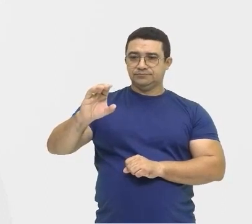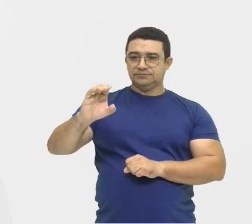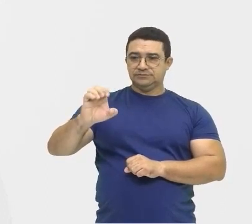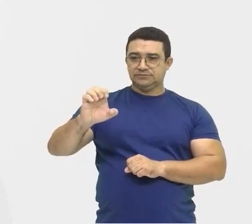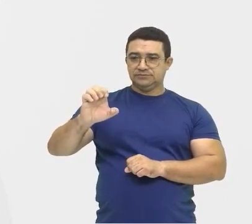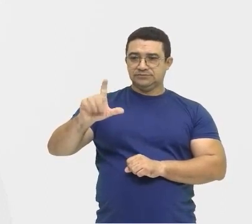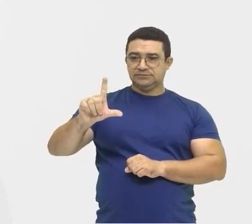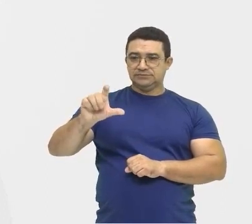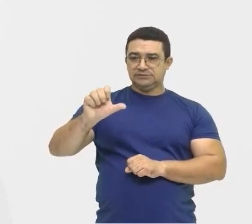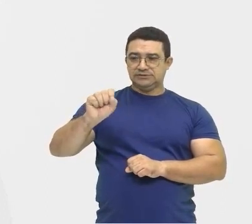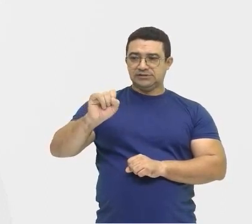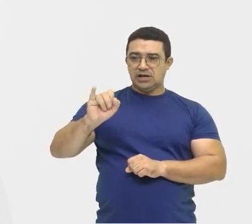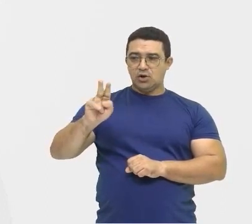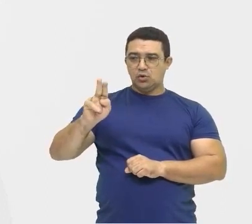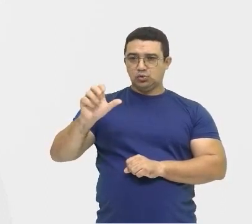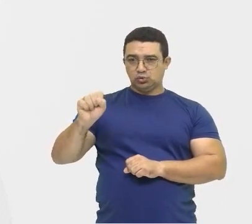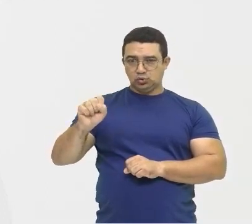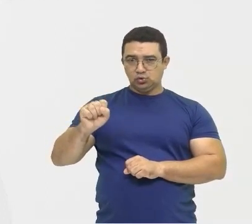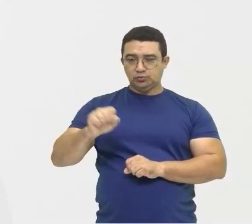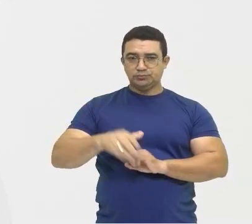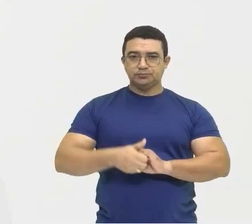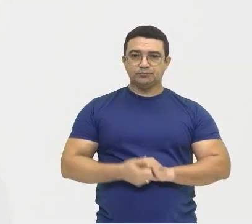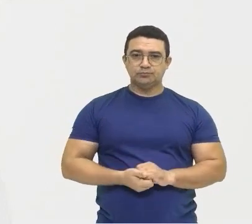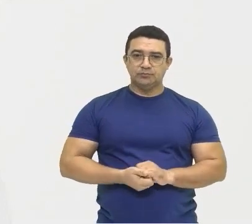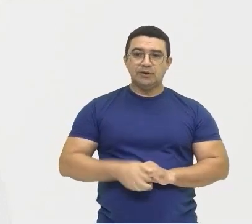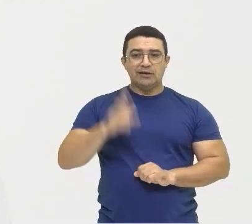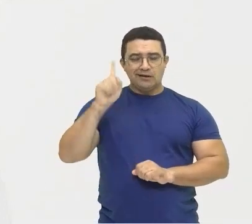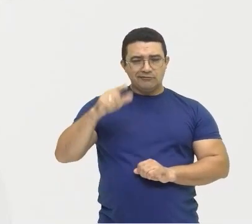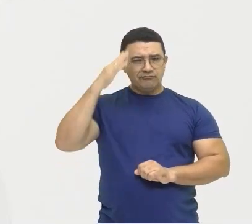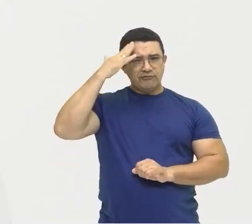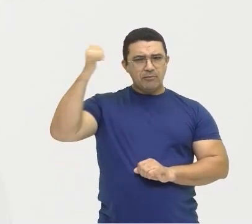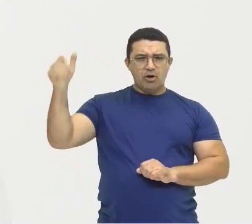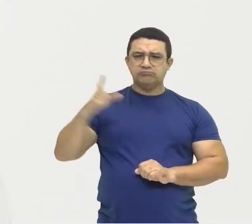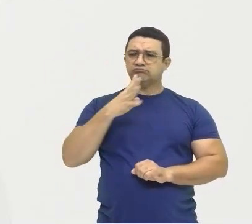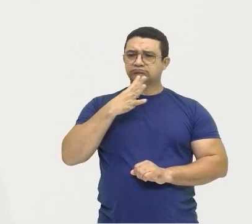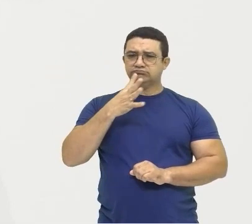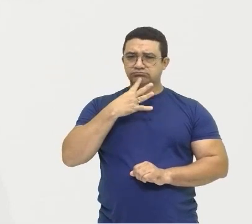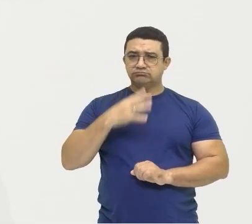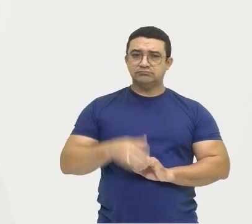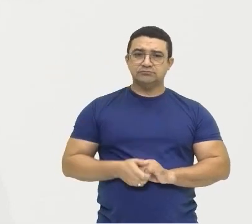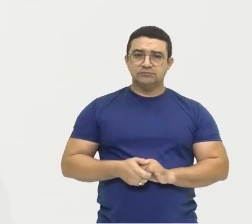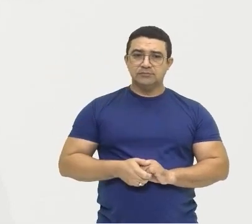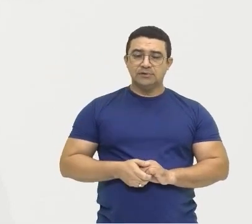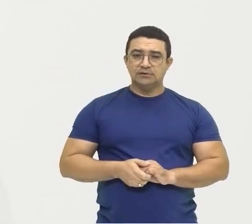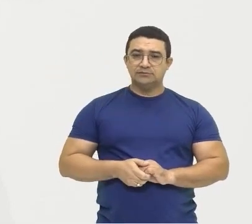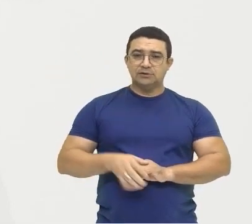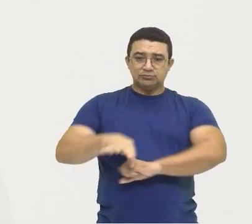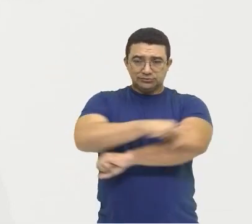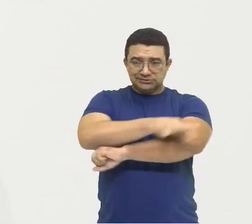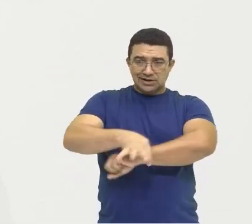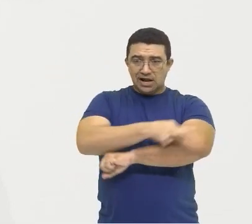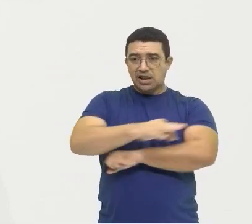de uma outra escala muito famosa, que foi a escala Fahrenheit, a escala Celsius ela foi construída em